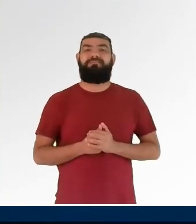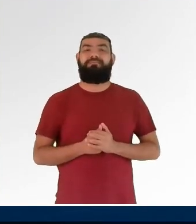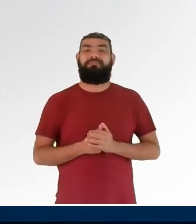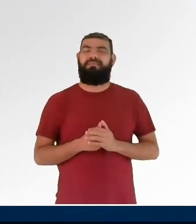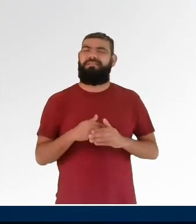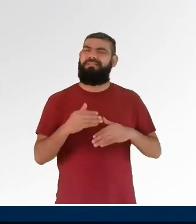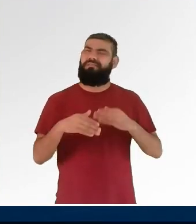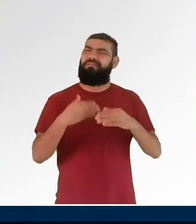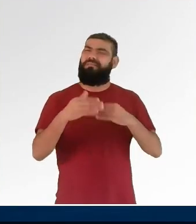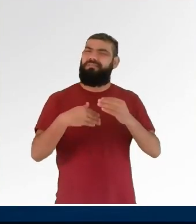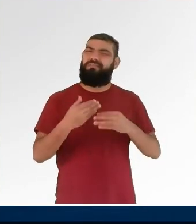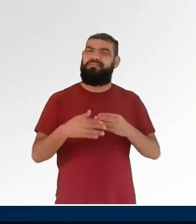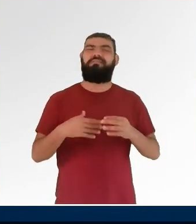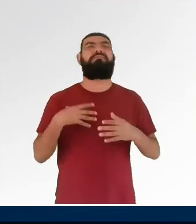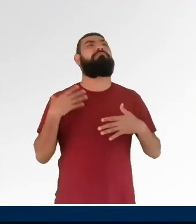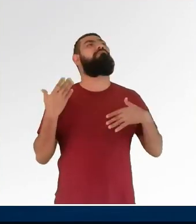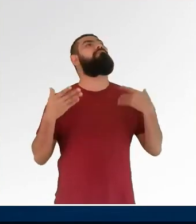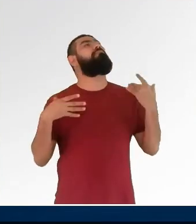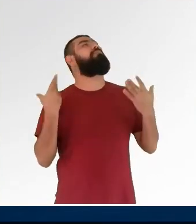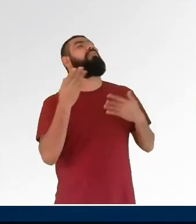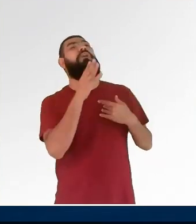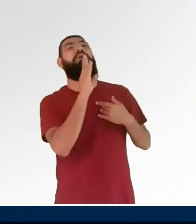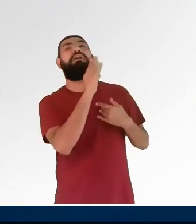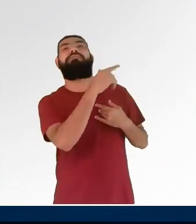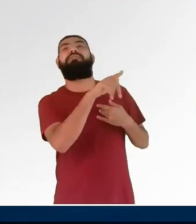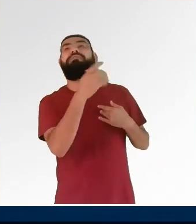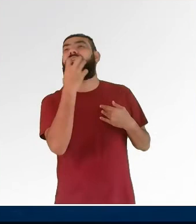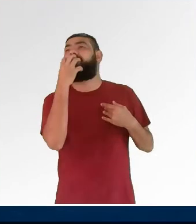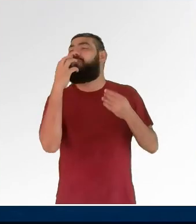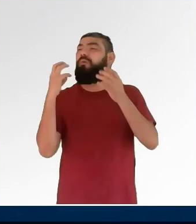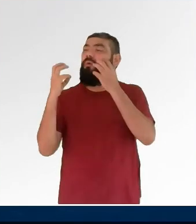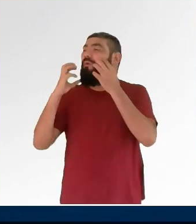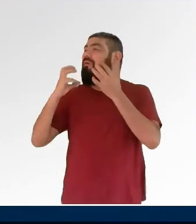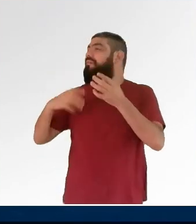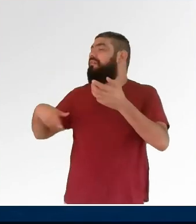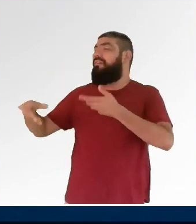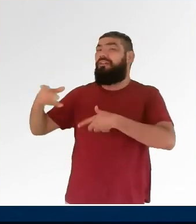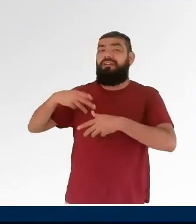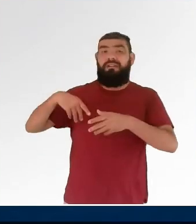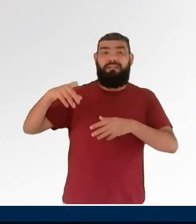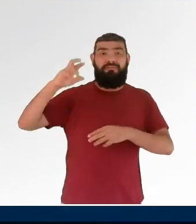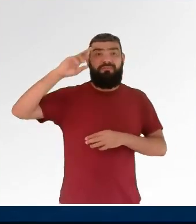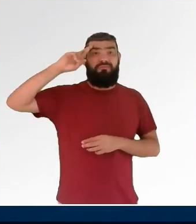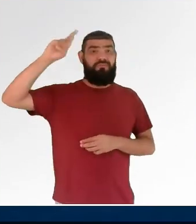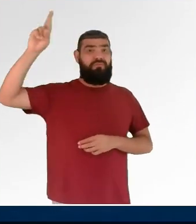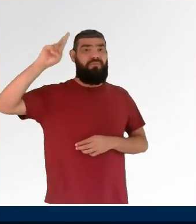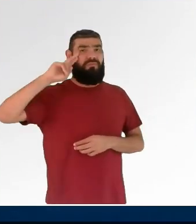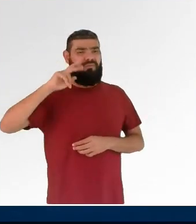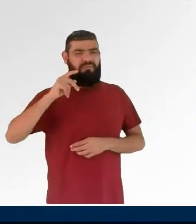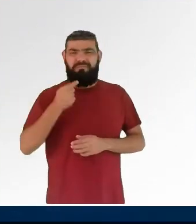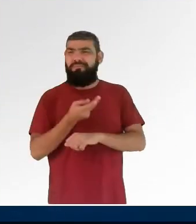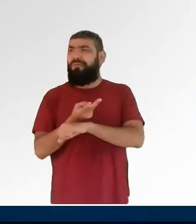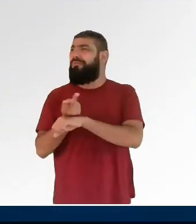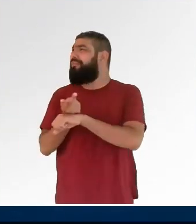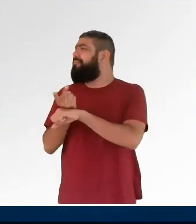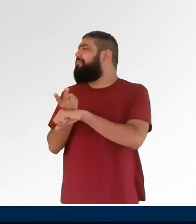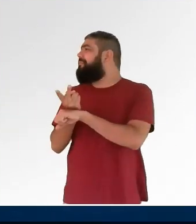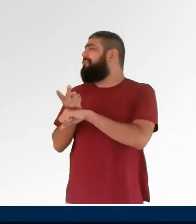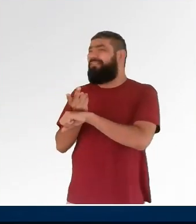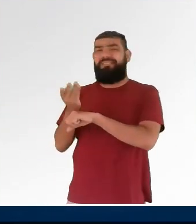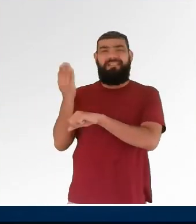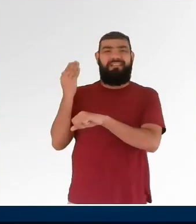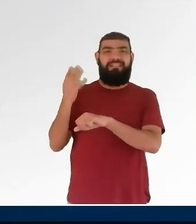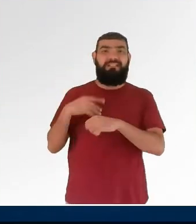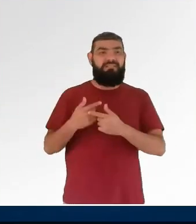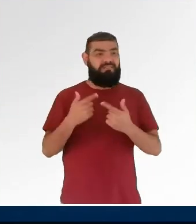ali vagando, conhece outros cachorros, e um dia os donos, já insistindo em procurá-lo, têm a sorte de que